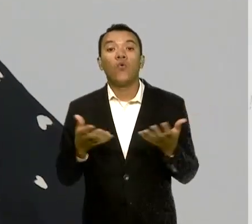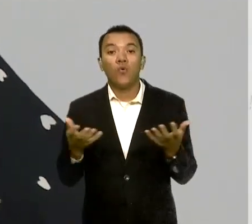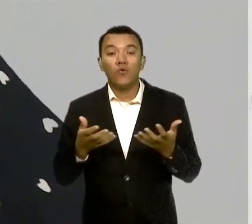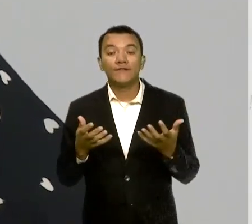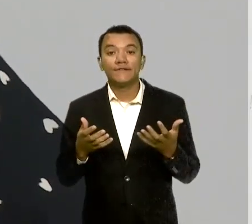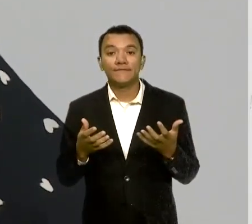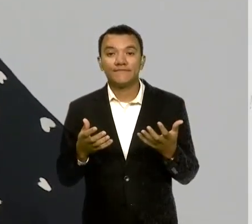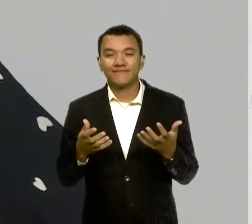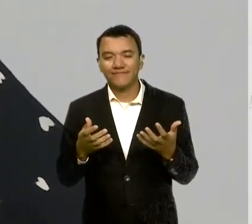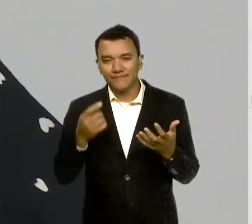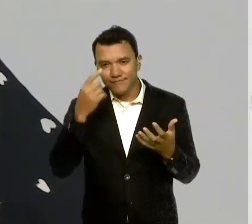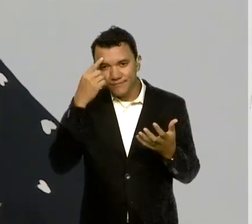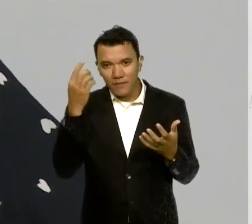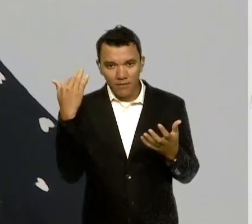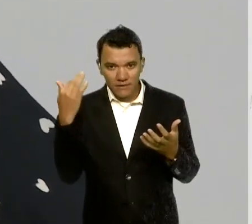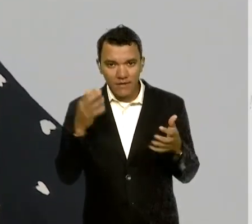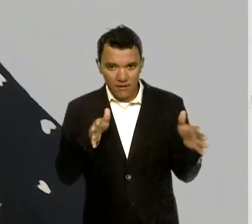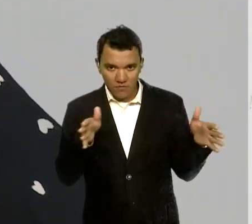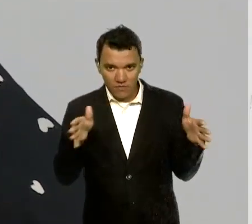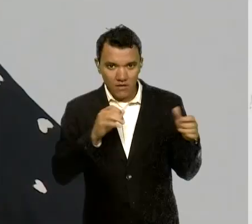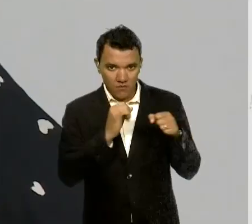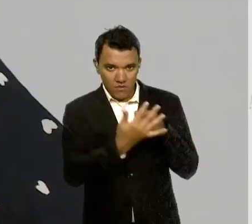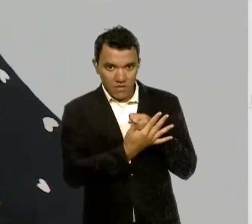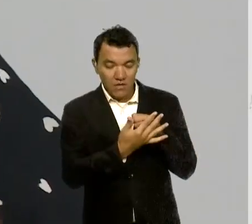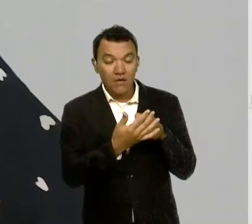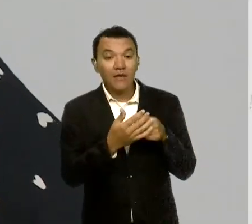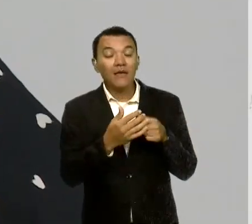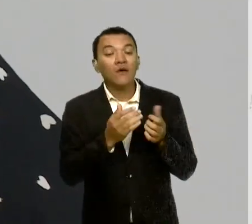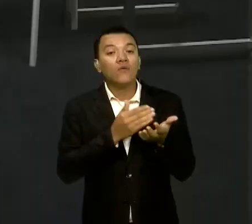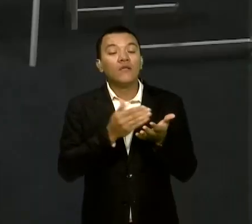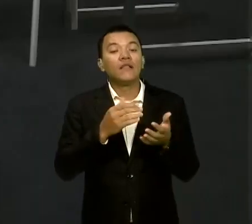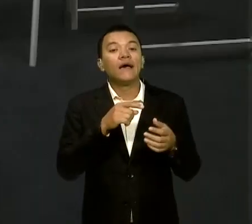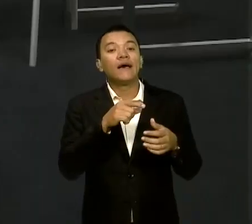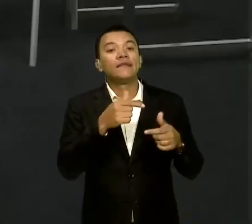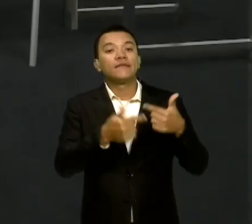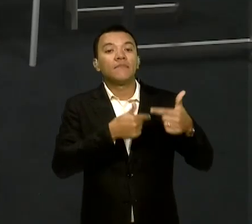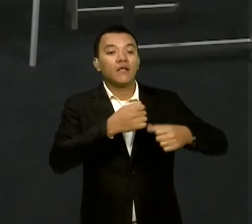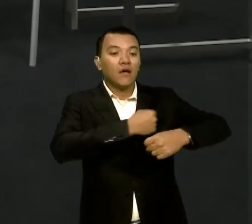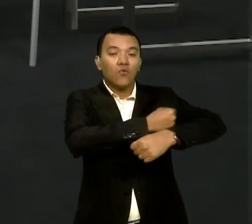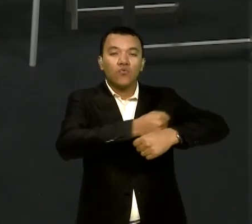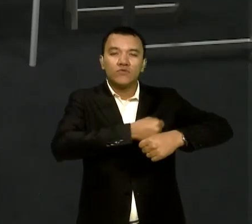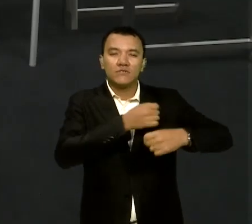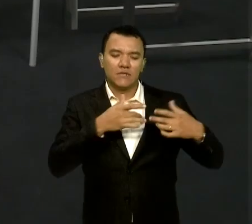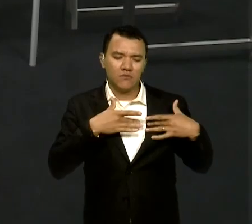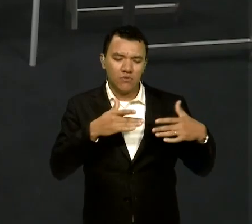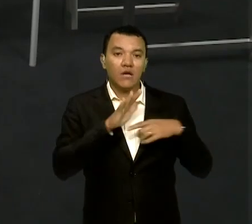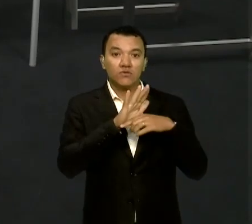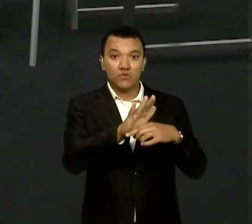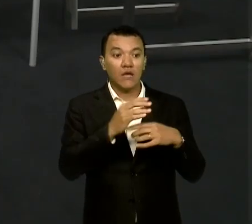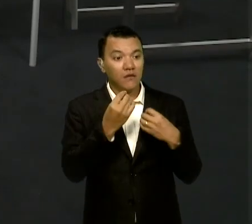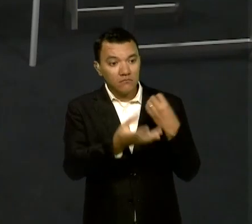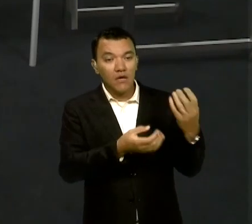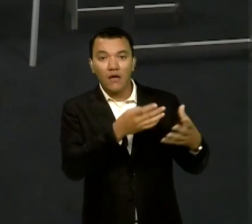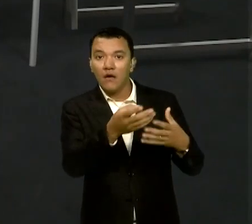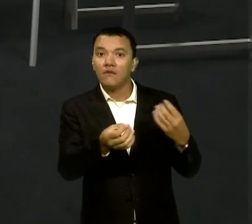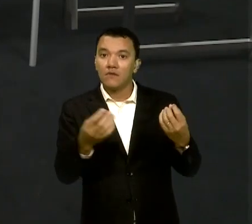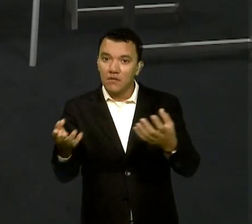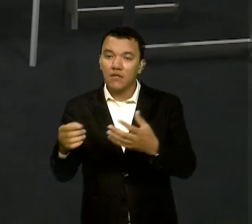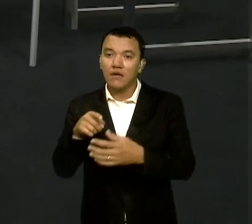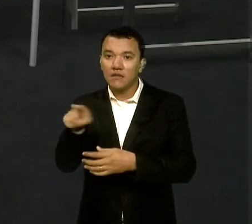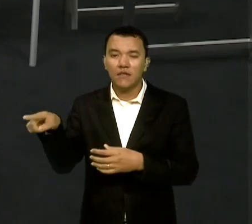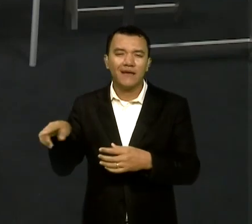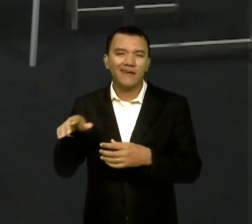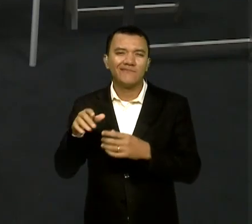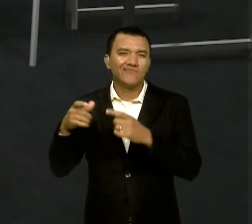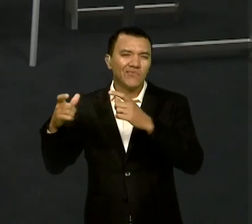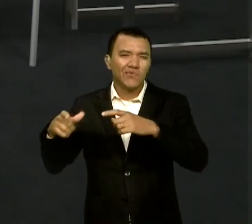época da pandemia, nós trabalhamos com a cozinha solidária, da qual a gente fazia comida para doar para essas pessoas da área de risco,